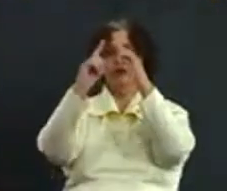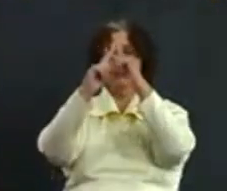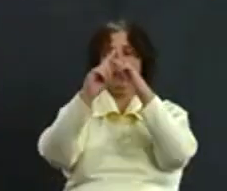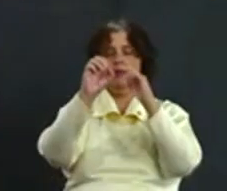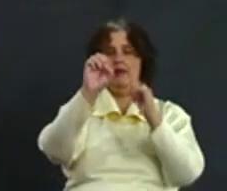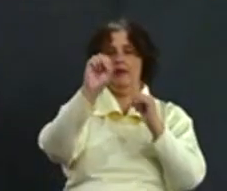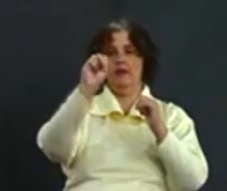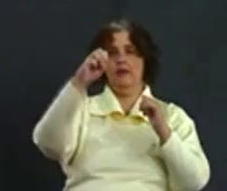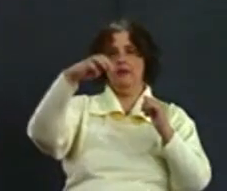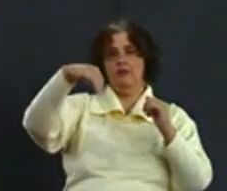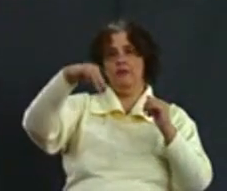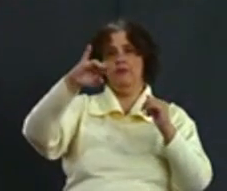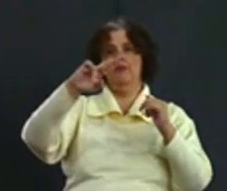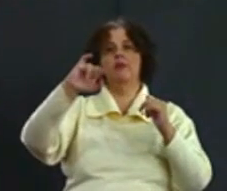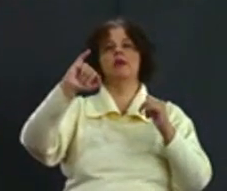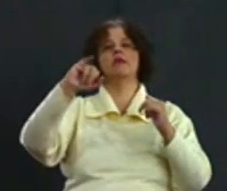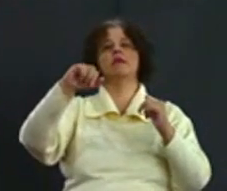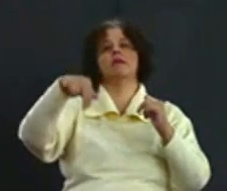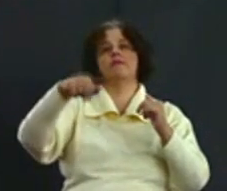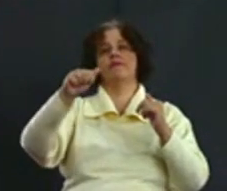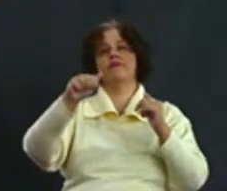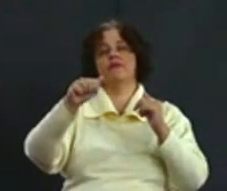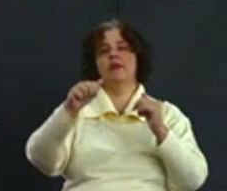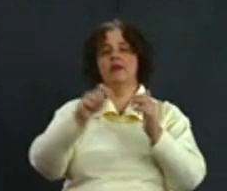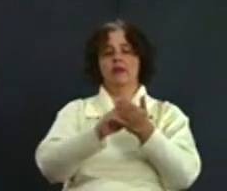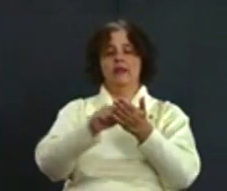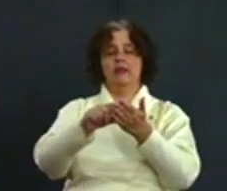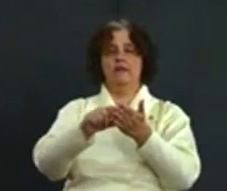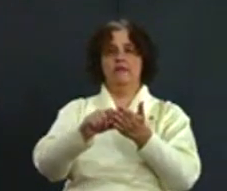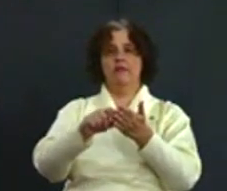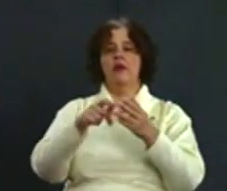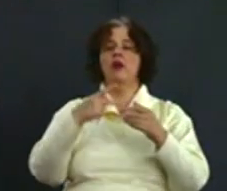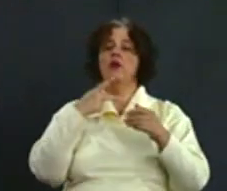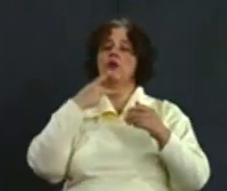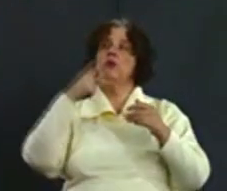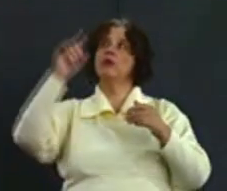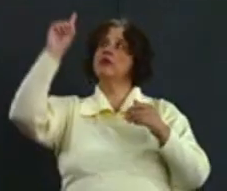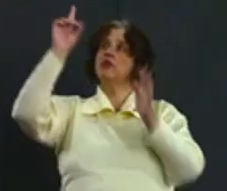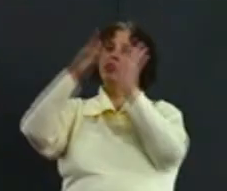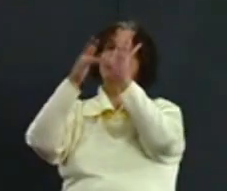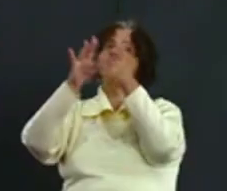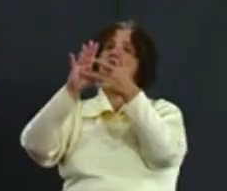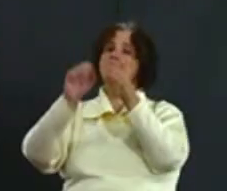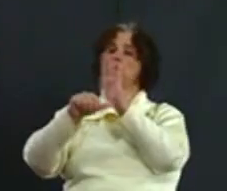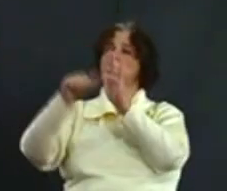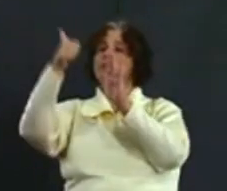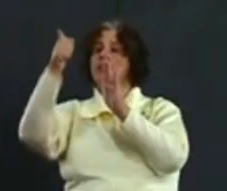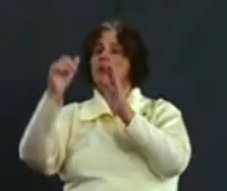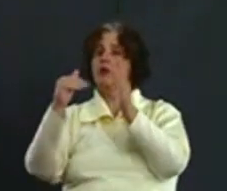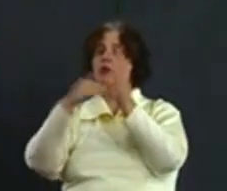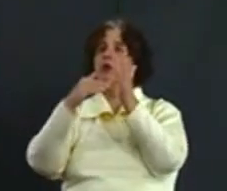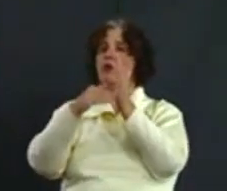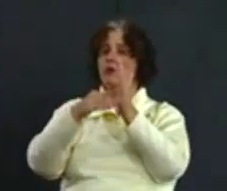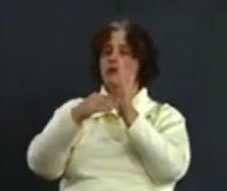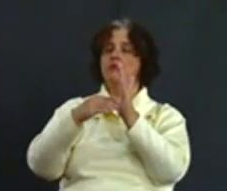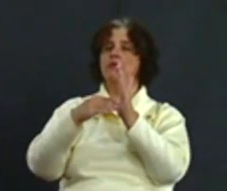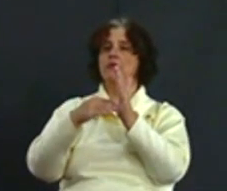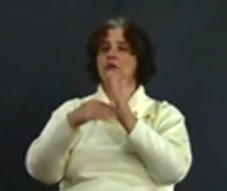escreve: essas coisas diz o primeiro e o último, que esteve morto e tornou a